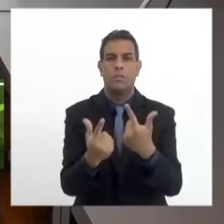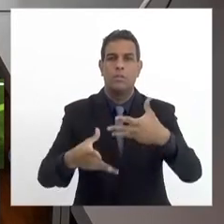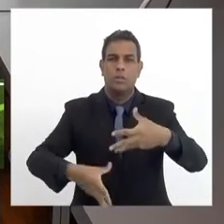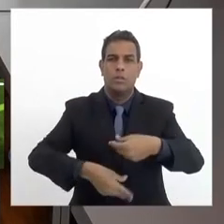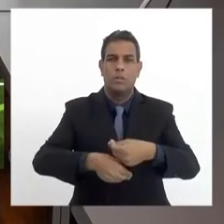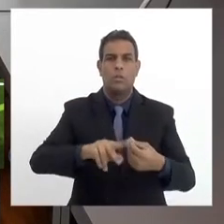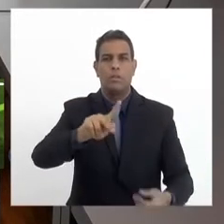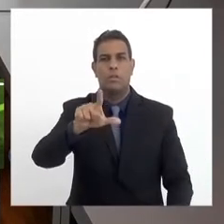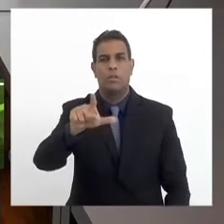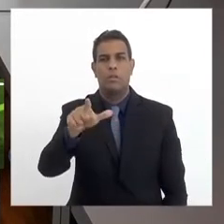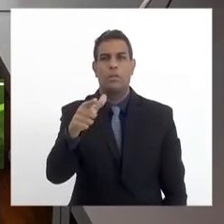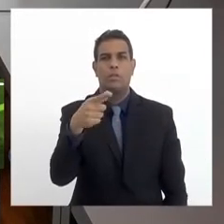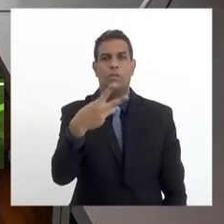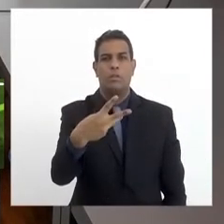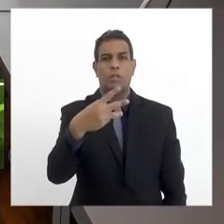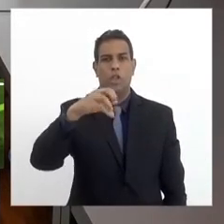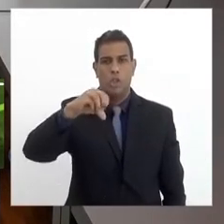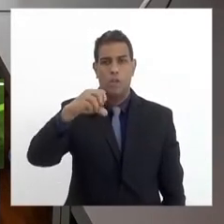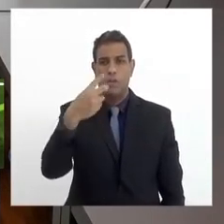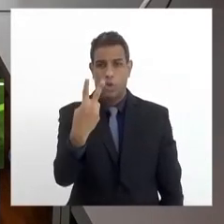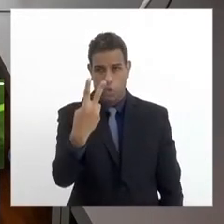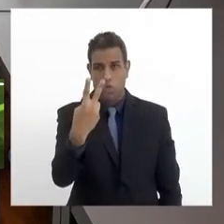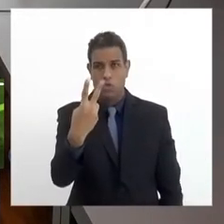PL 392/2015.